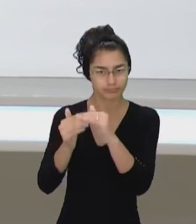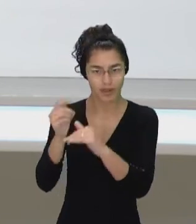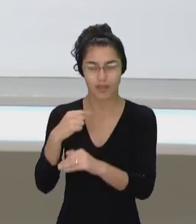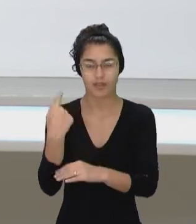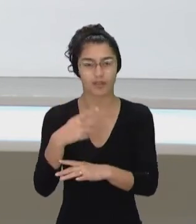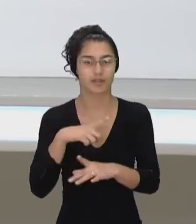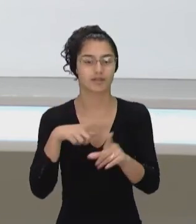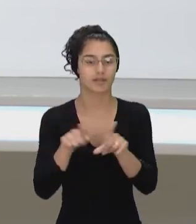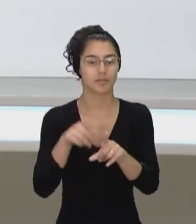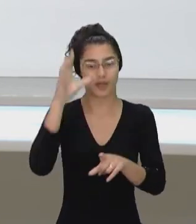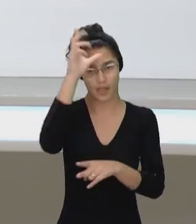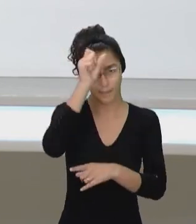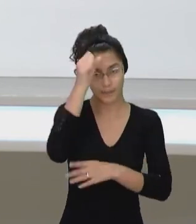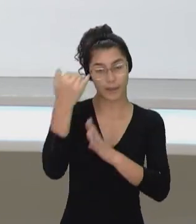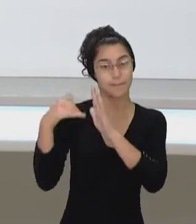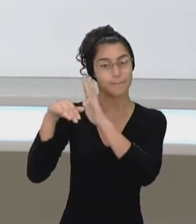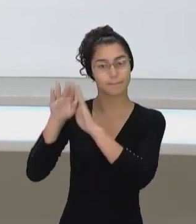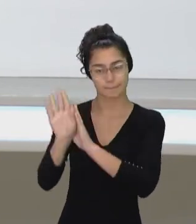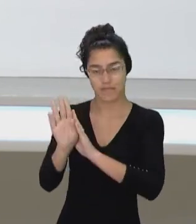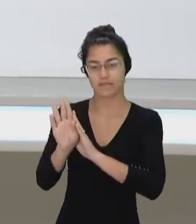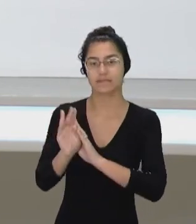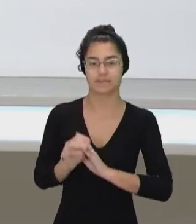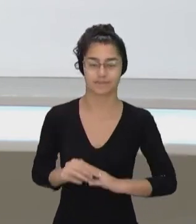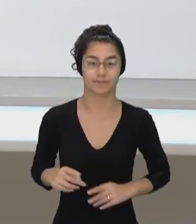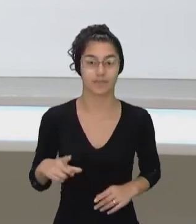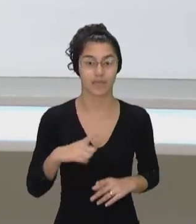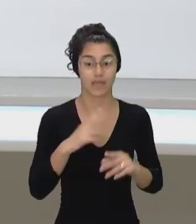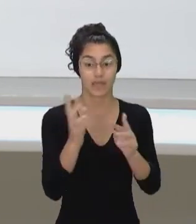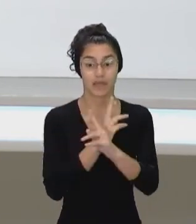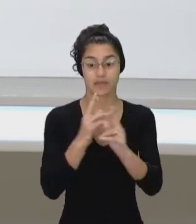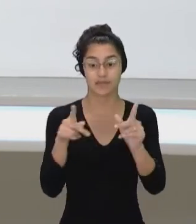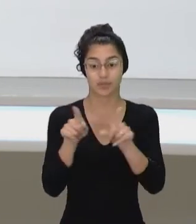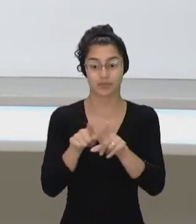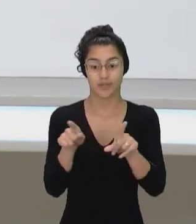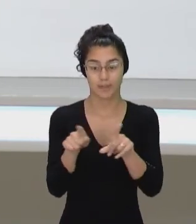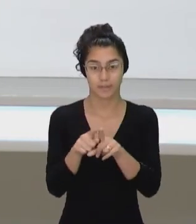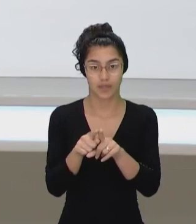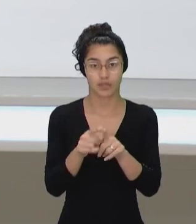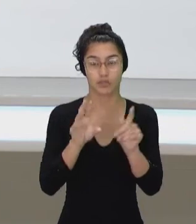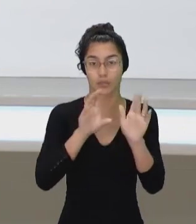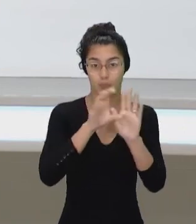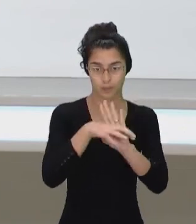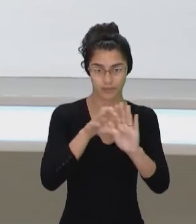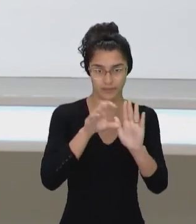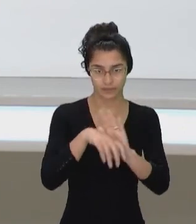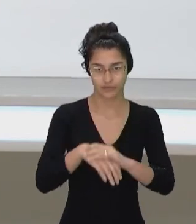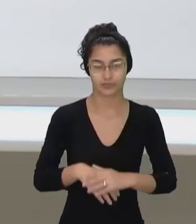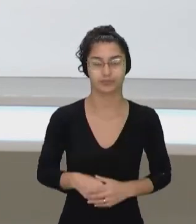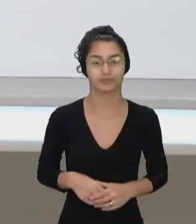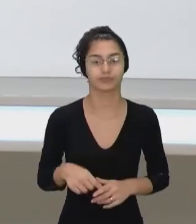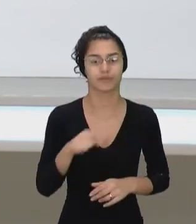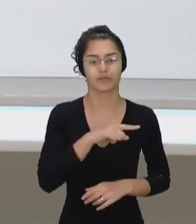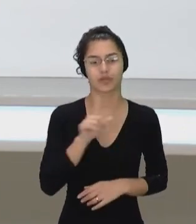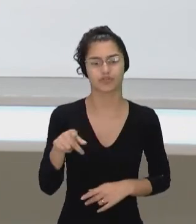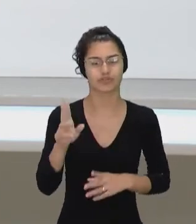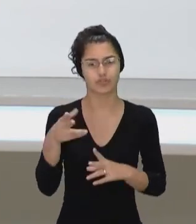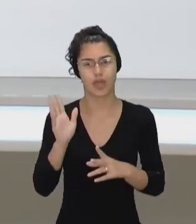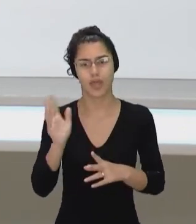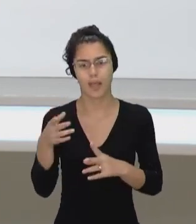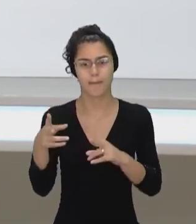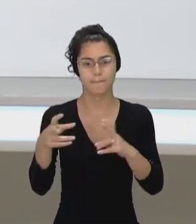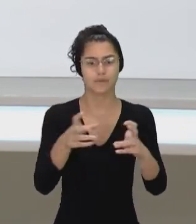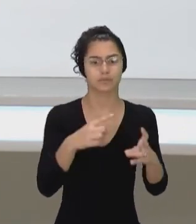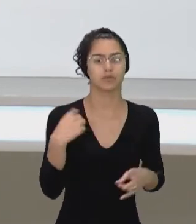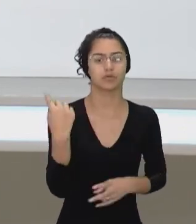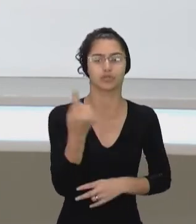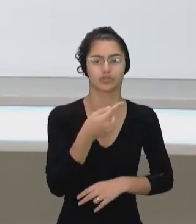a gente ainda vai aprender muita coisa a respeito, então, desse componente. Vocês já perceberam aí,